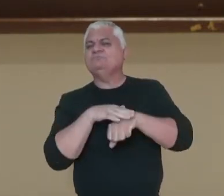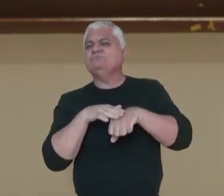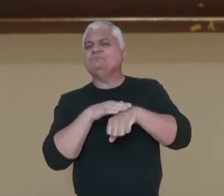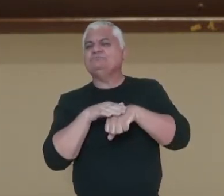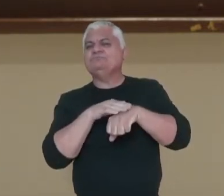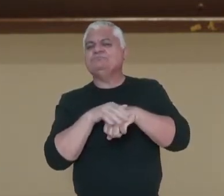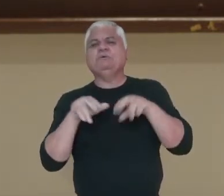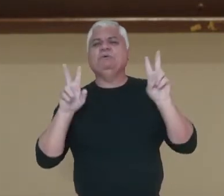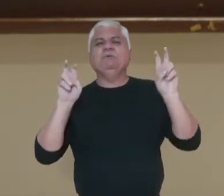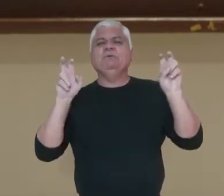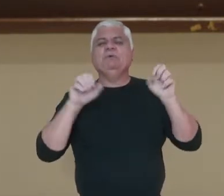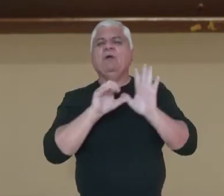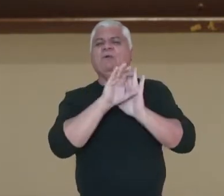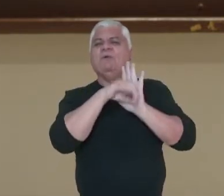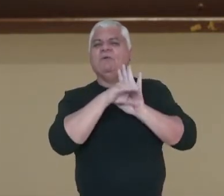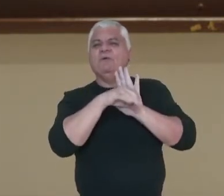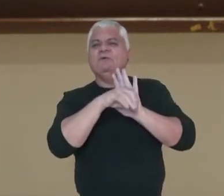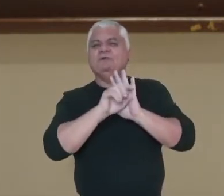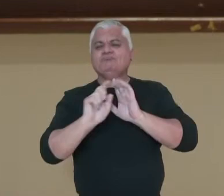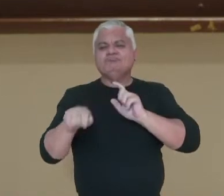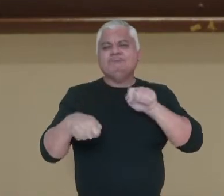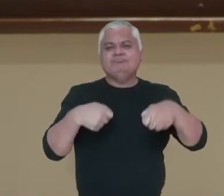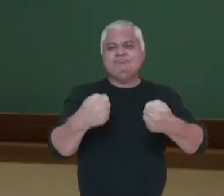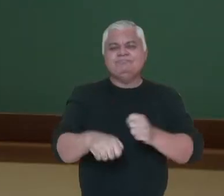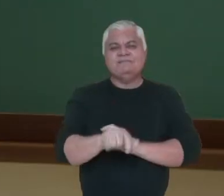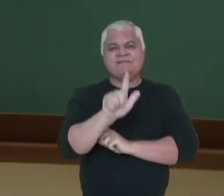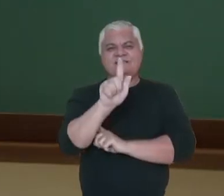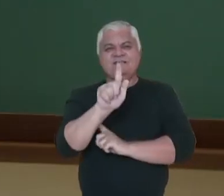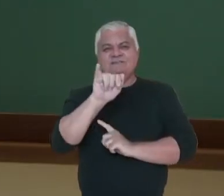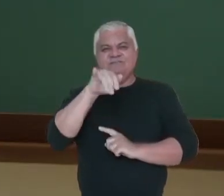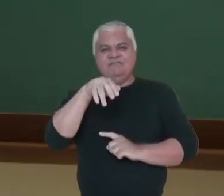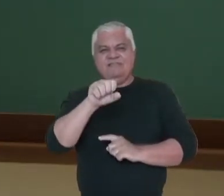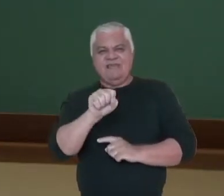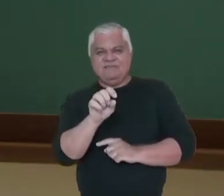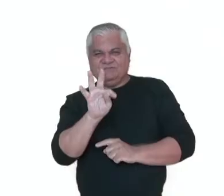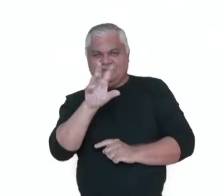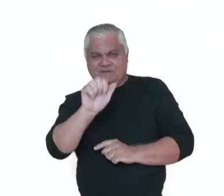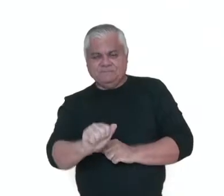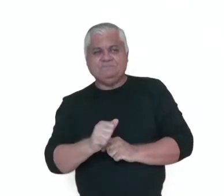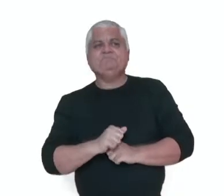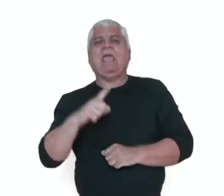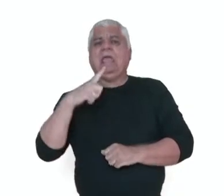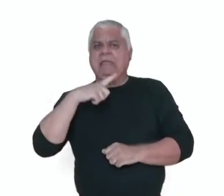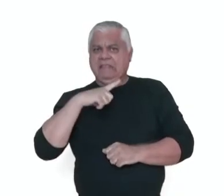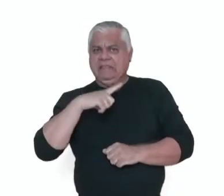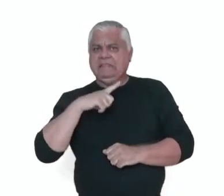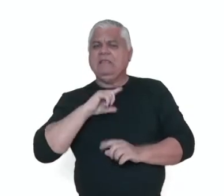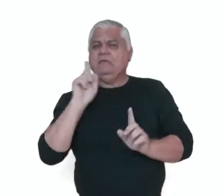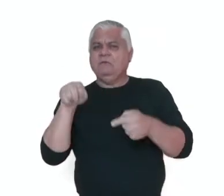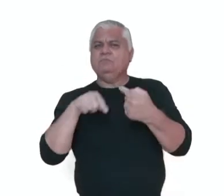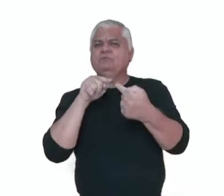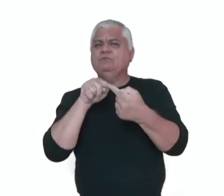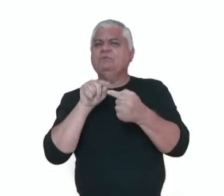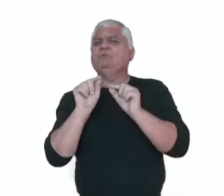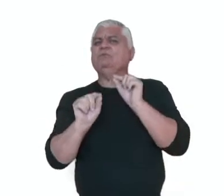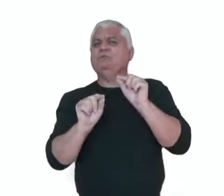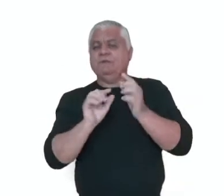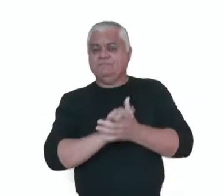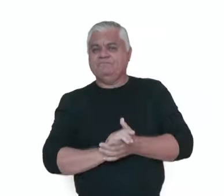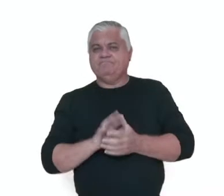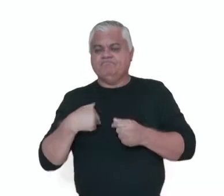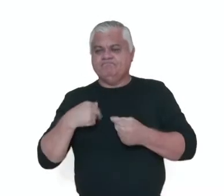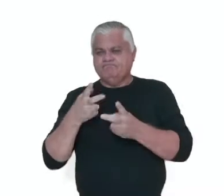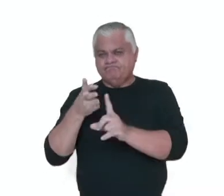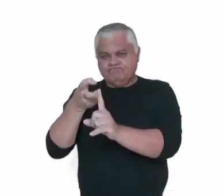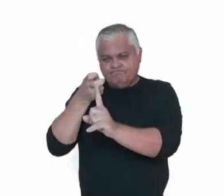pouquinho sobre os conceitos e classificações da ginástica. E com isso nós temos alguns objetivos.